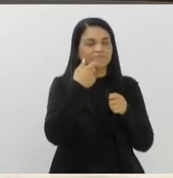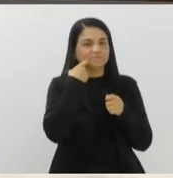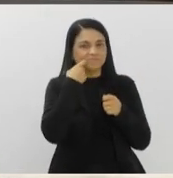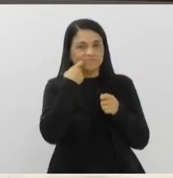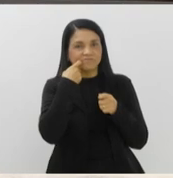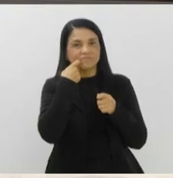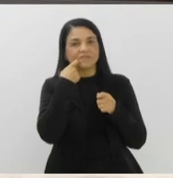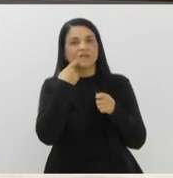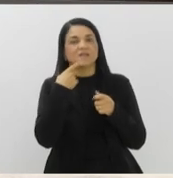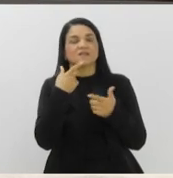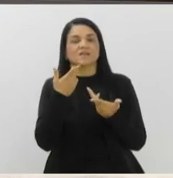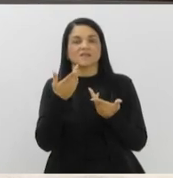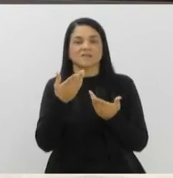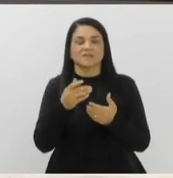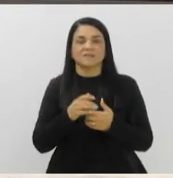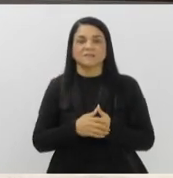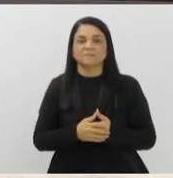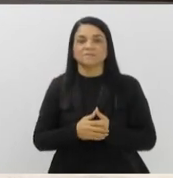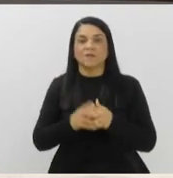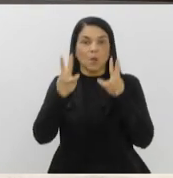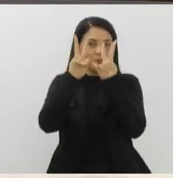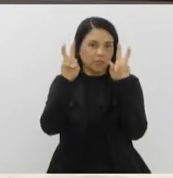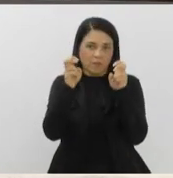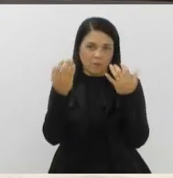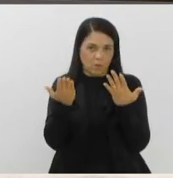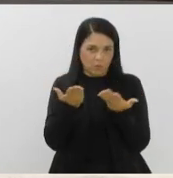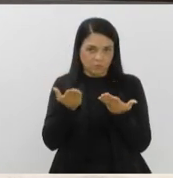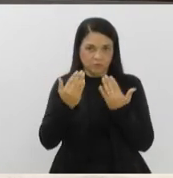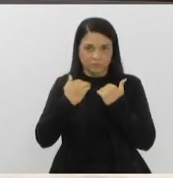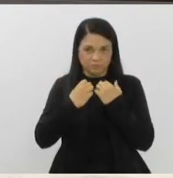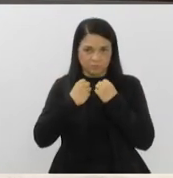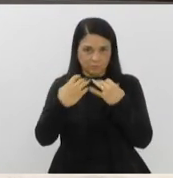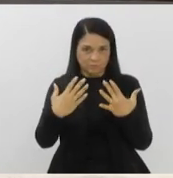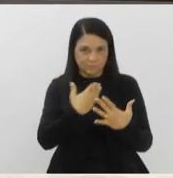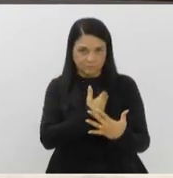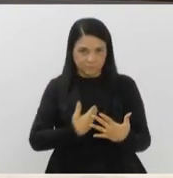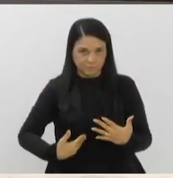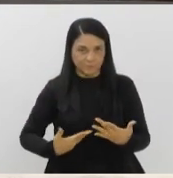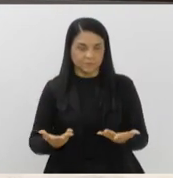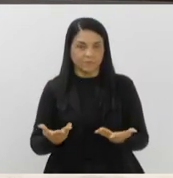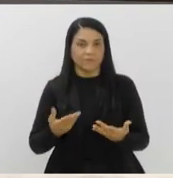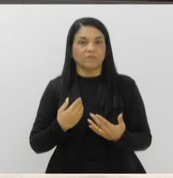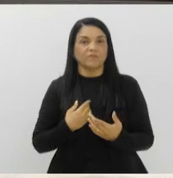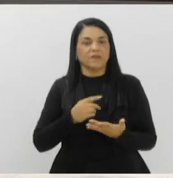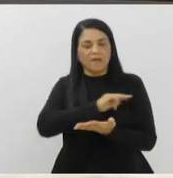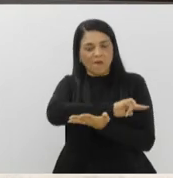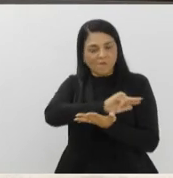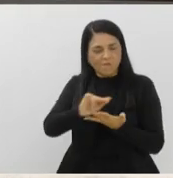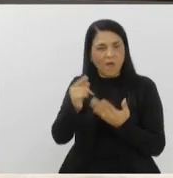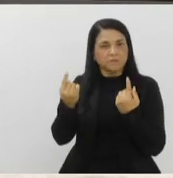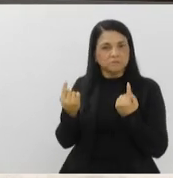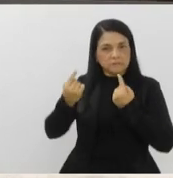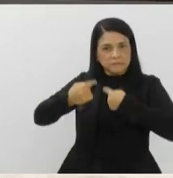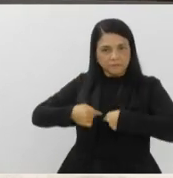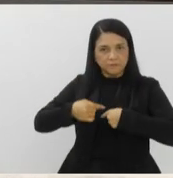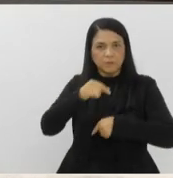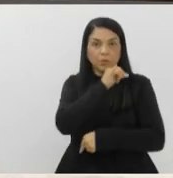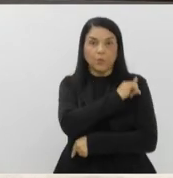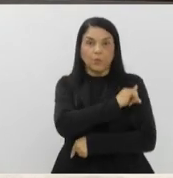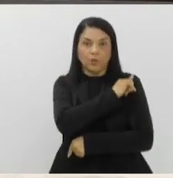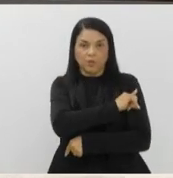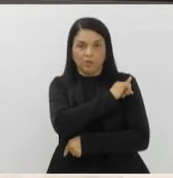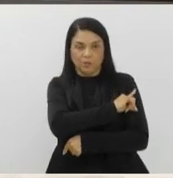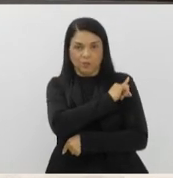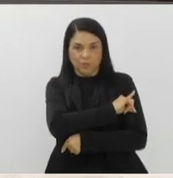nossa audiência pública. Bem, são muitos os desafios enfrentados no Rio de Janeiro a